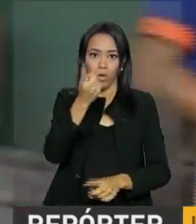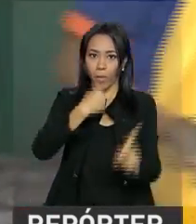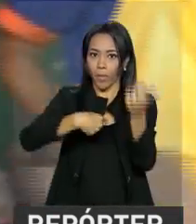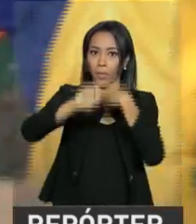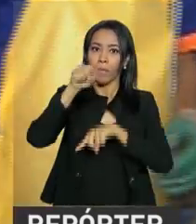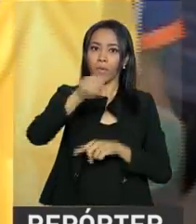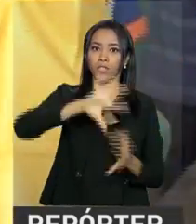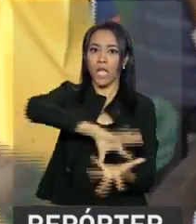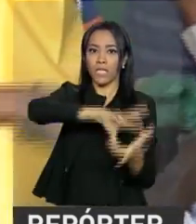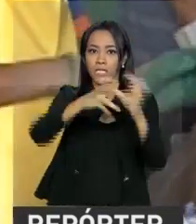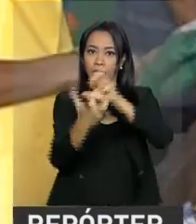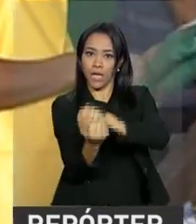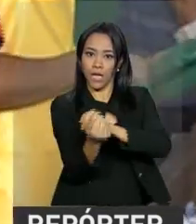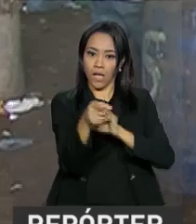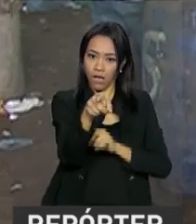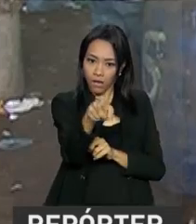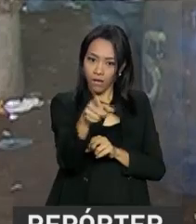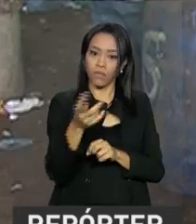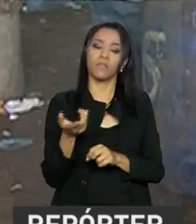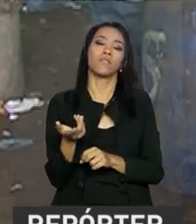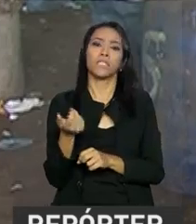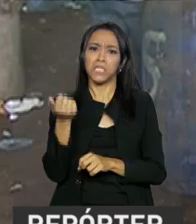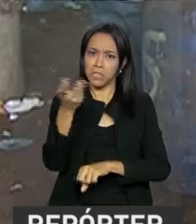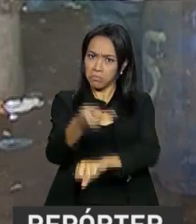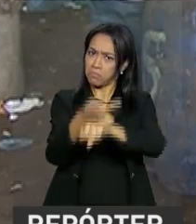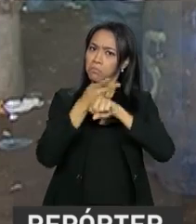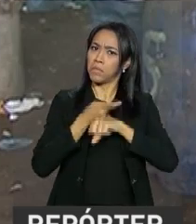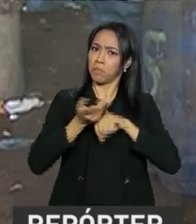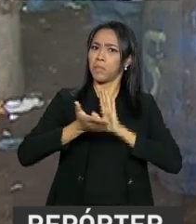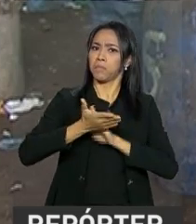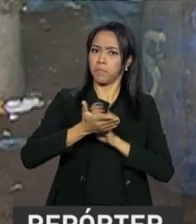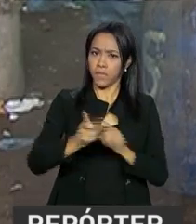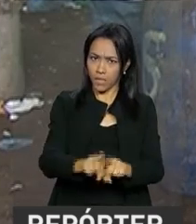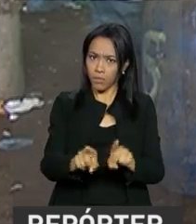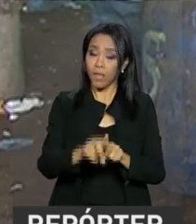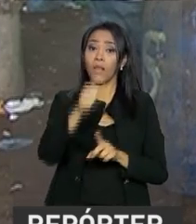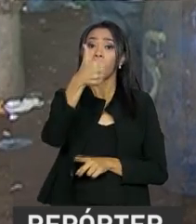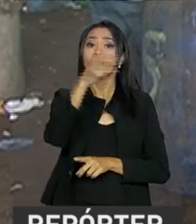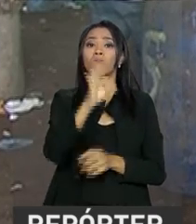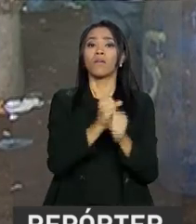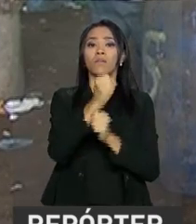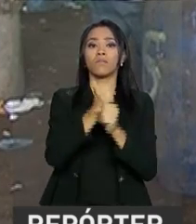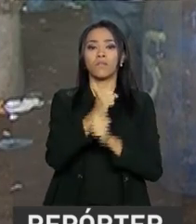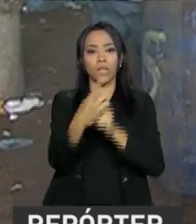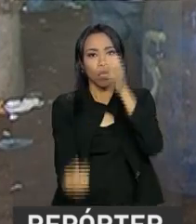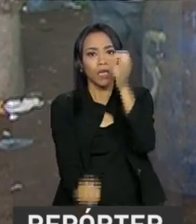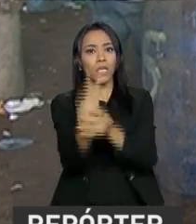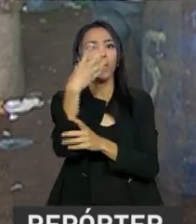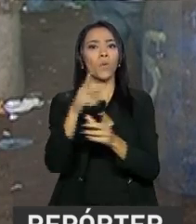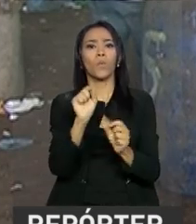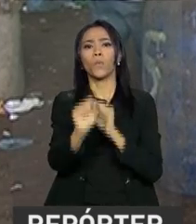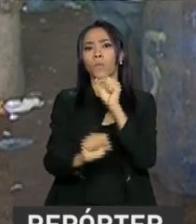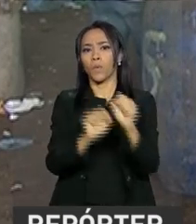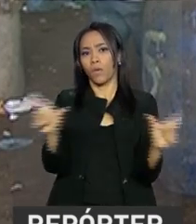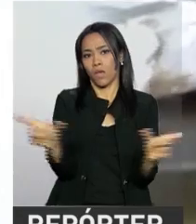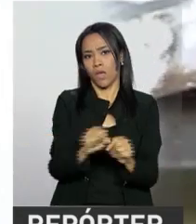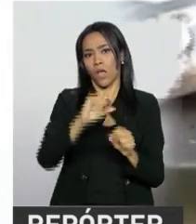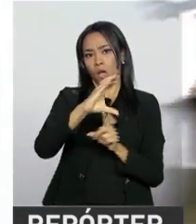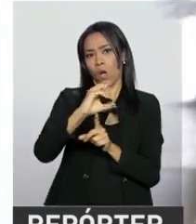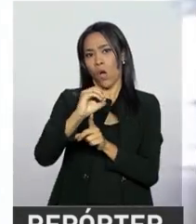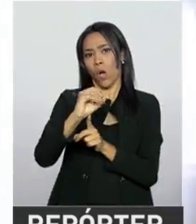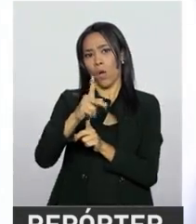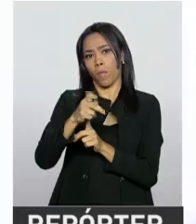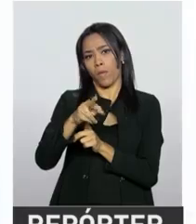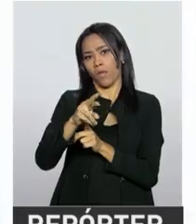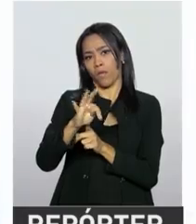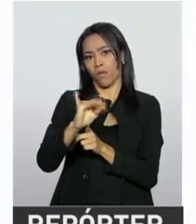empreendedora reconhecida e até premiada há 10 anos ela criou a cooperativa Fênix Zaga em Itaí Paulista